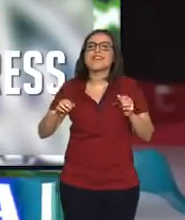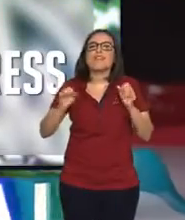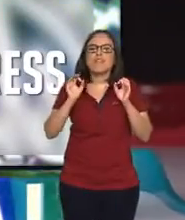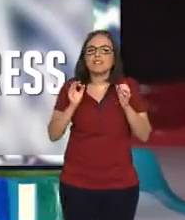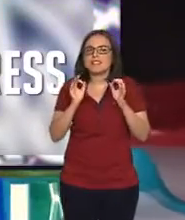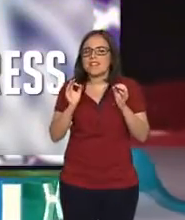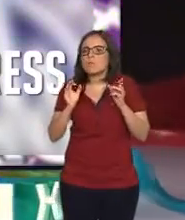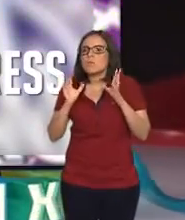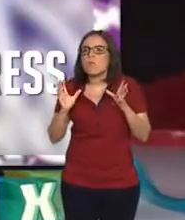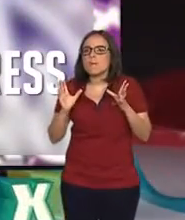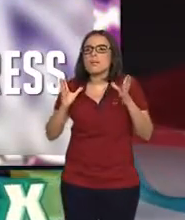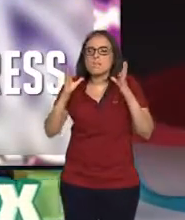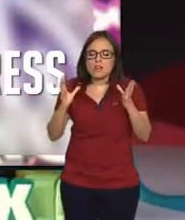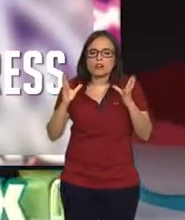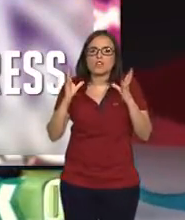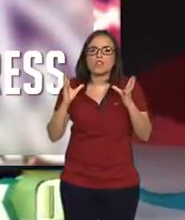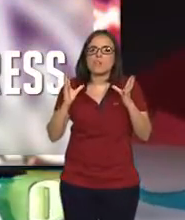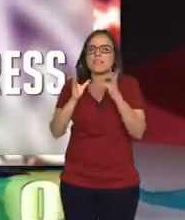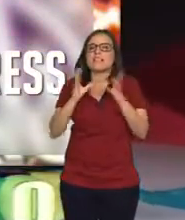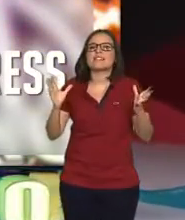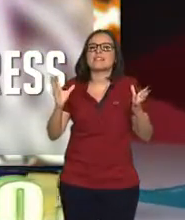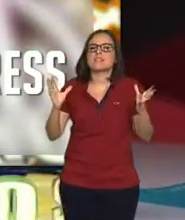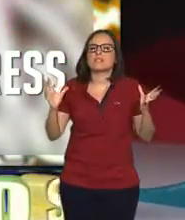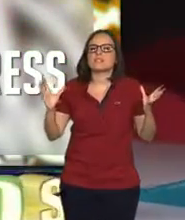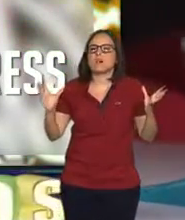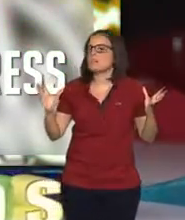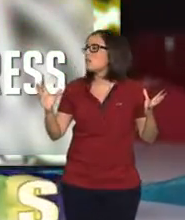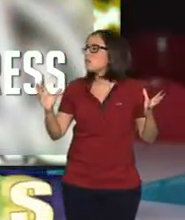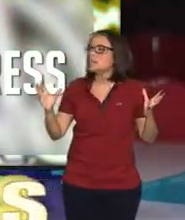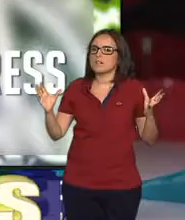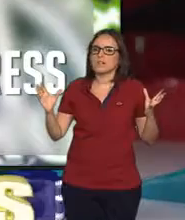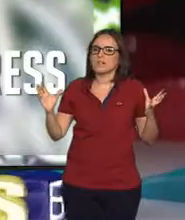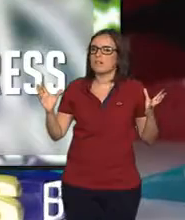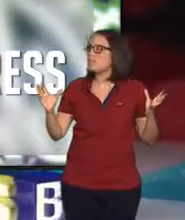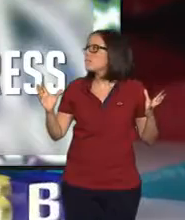e foi lançada pelo homem que melhor descobre e lança em Portugal